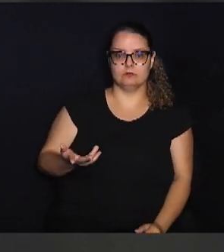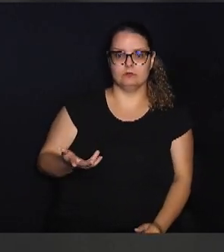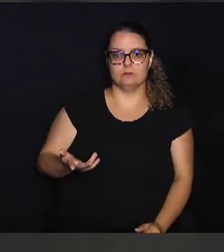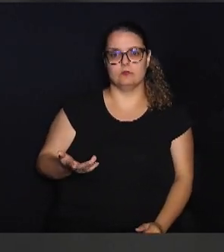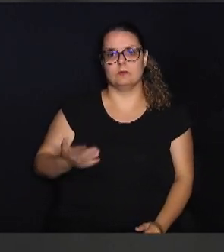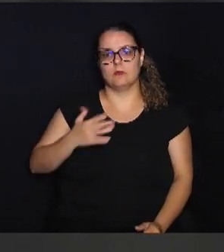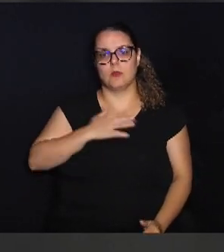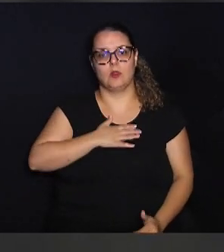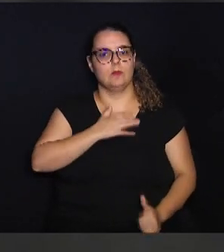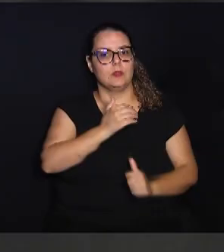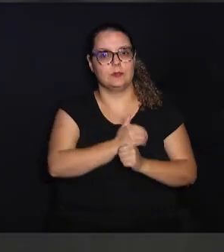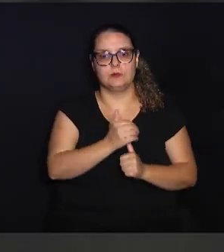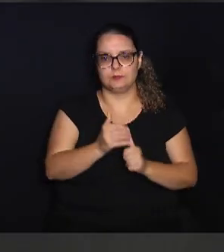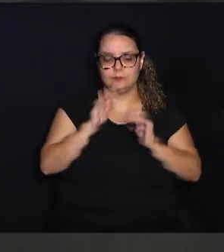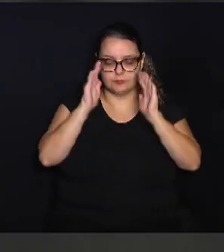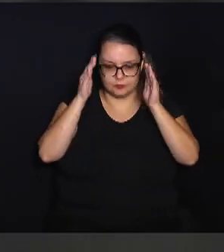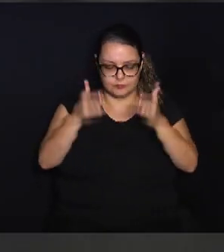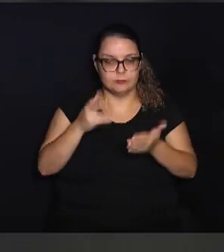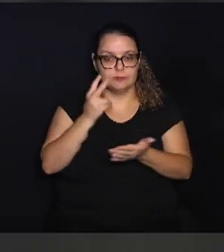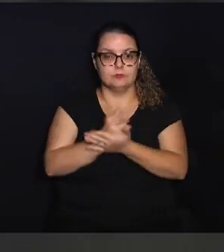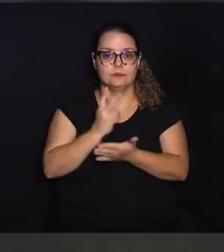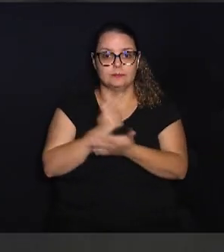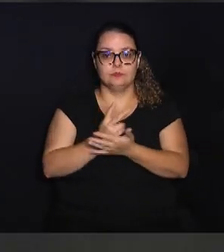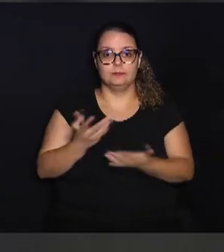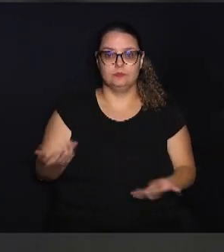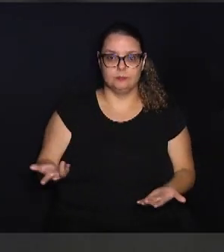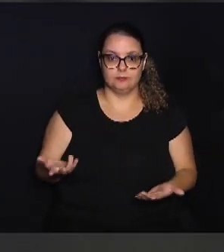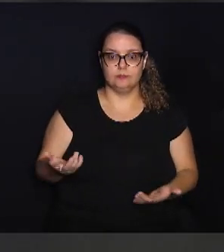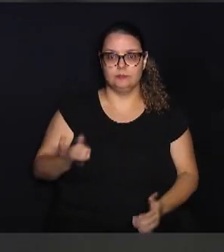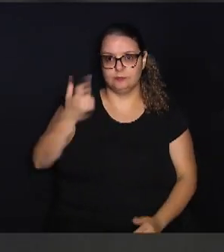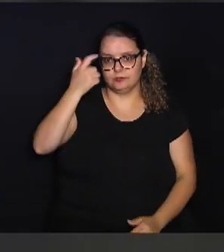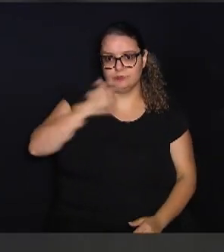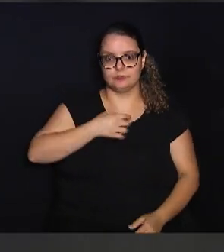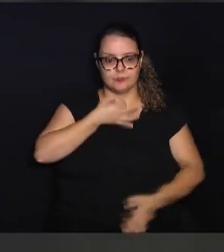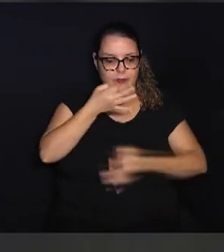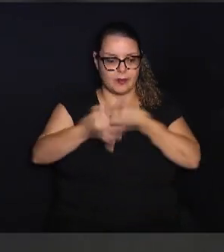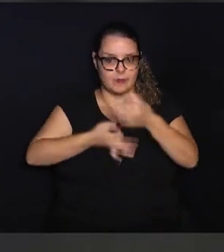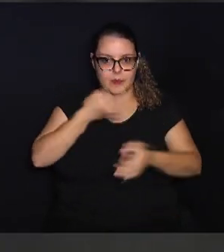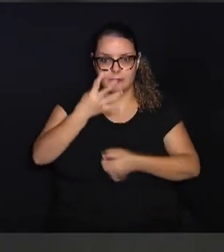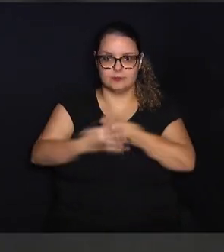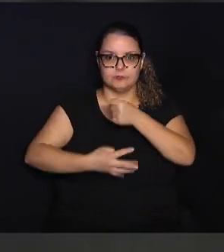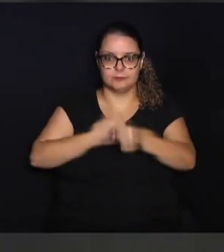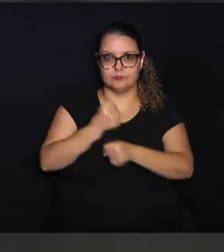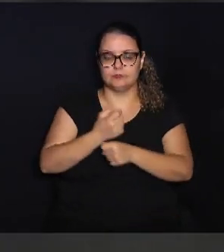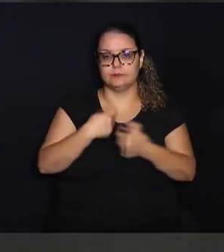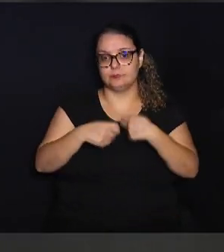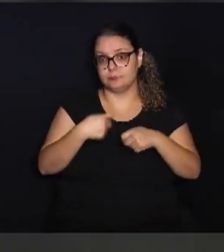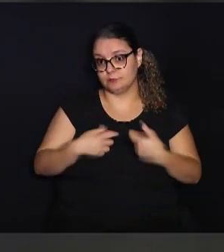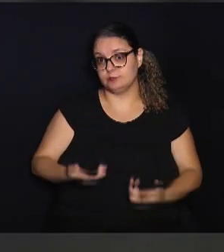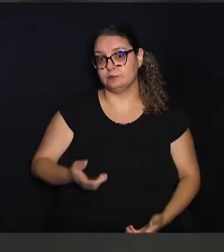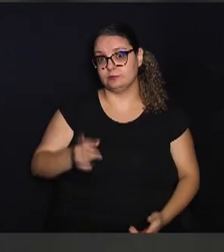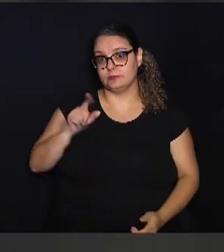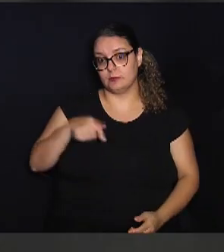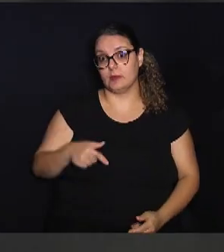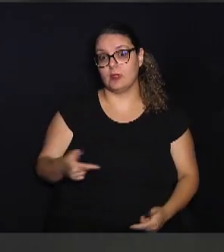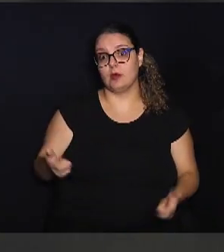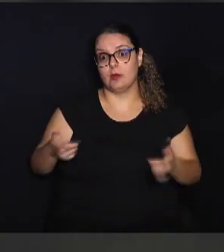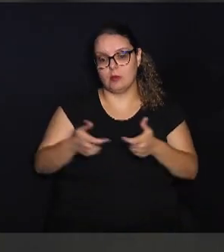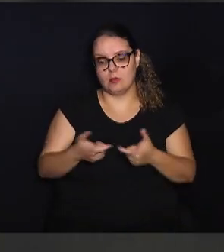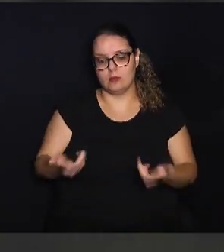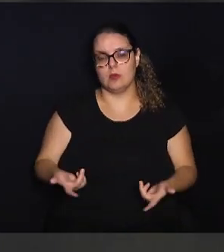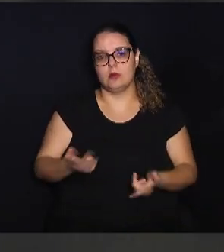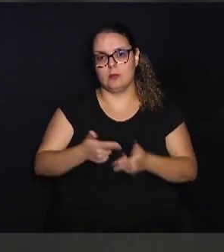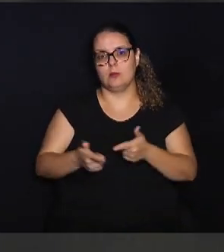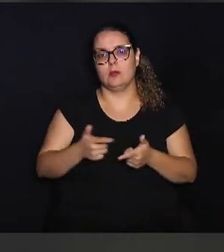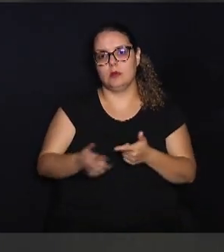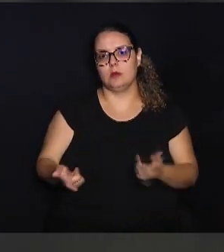mandato, foi nesse foco sempre, né? E aí eu me tornei crítico 4 anos da administração, porque é o pior gargalo que tem, a falta de